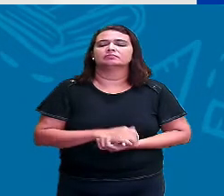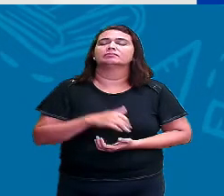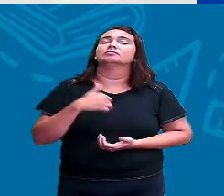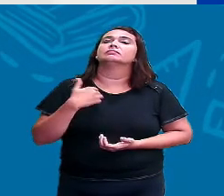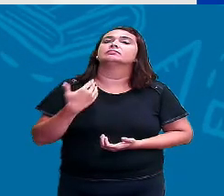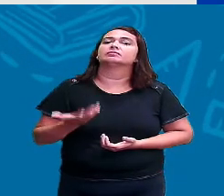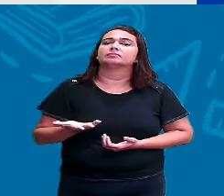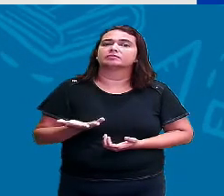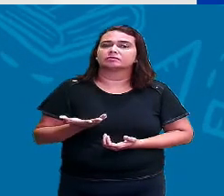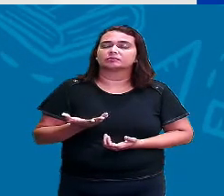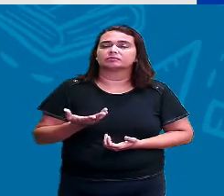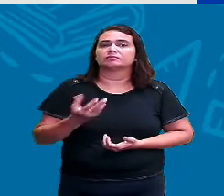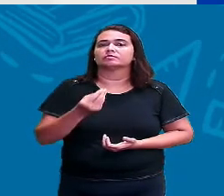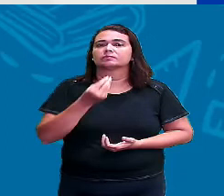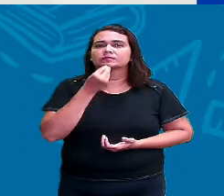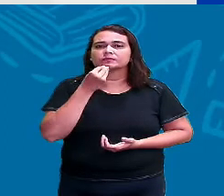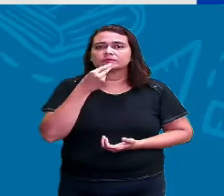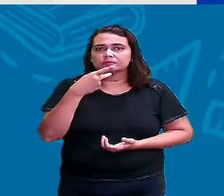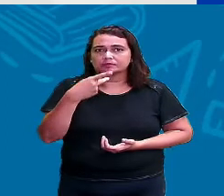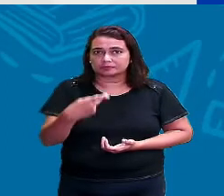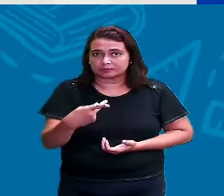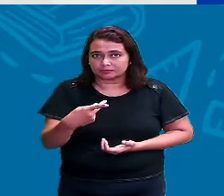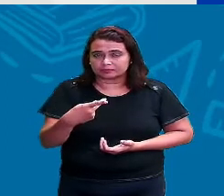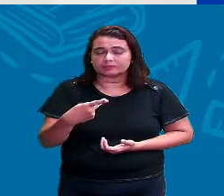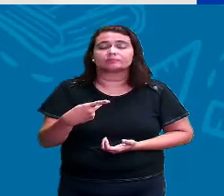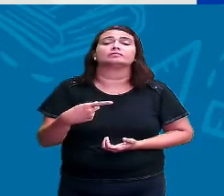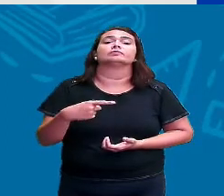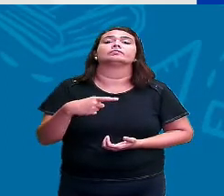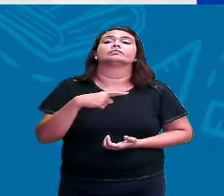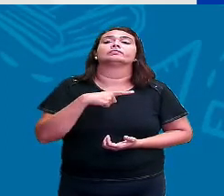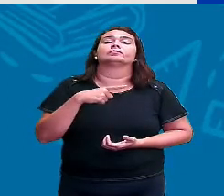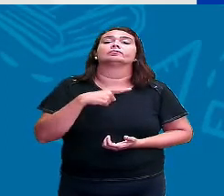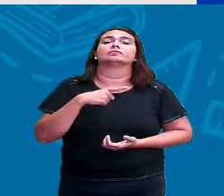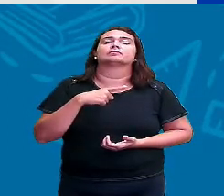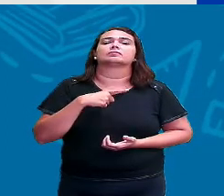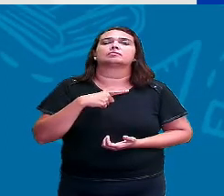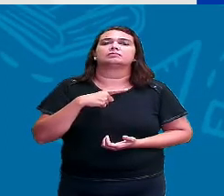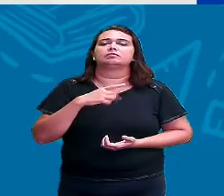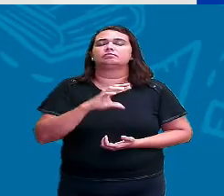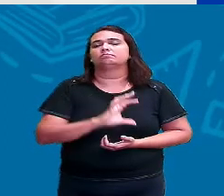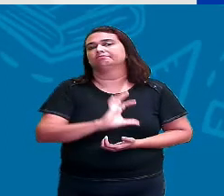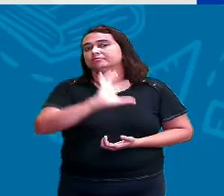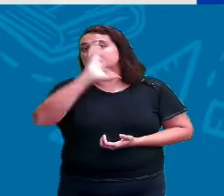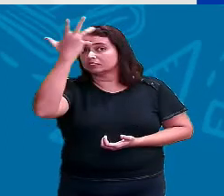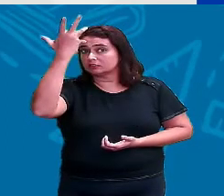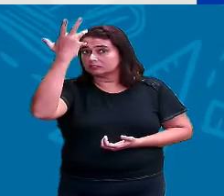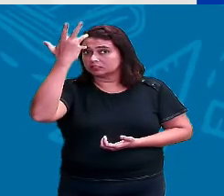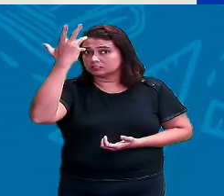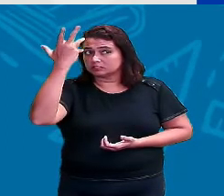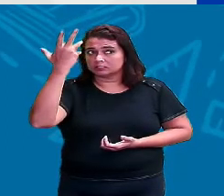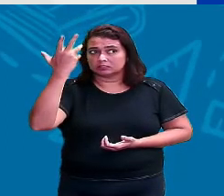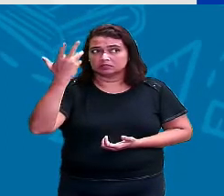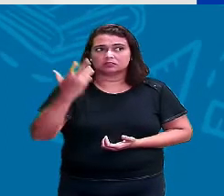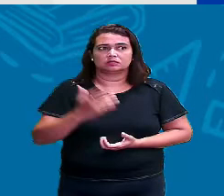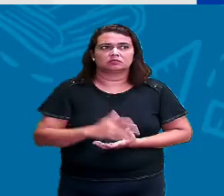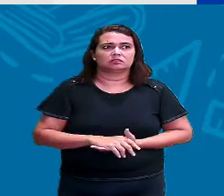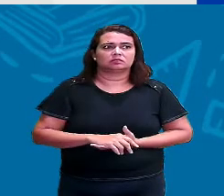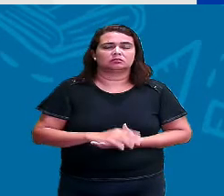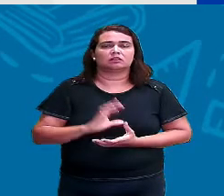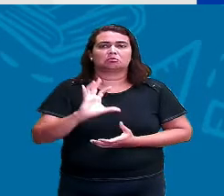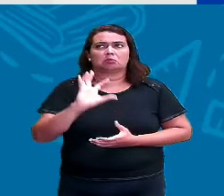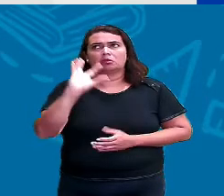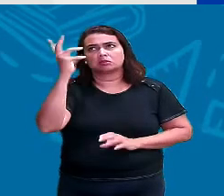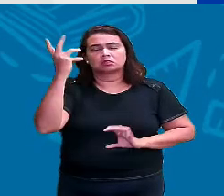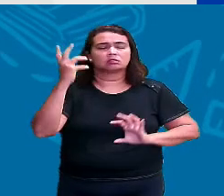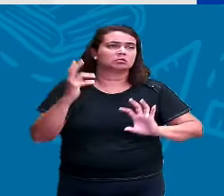Então, a probabilidade, ela encontra-se em eventos e de outro